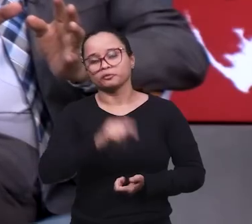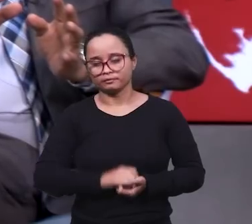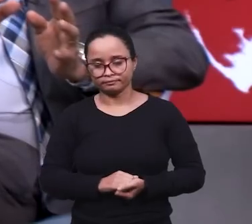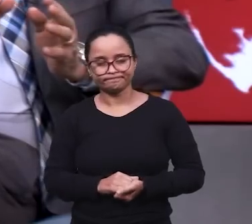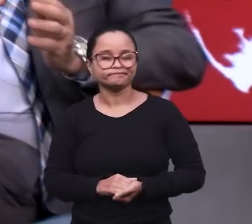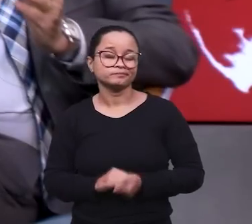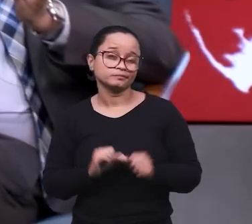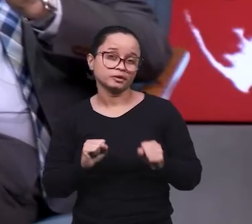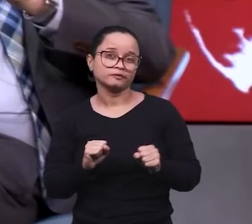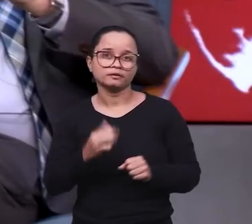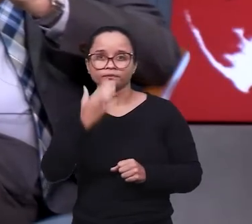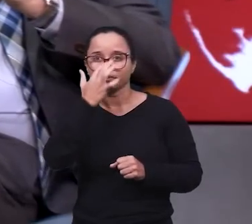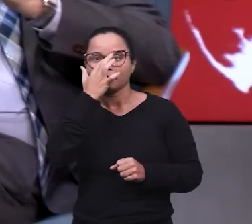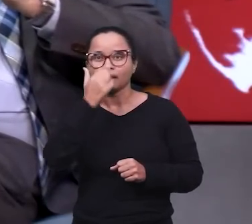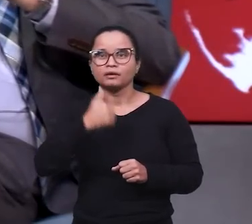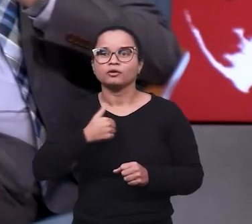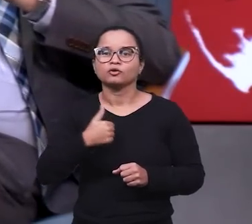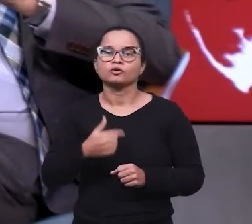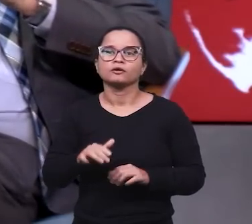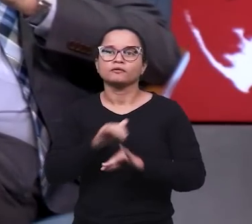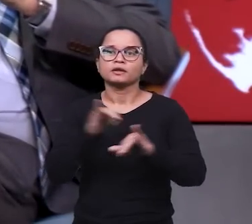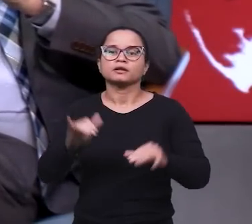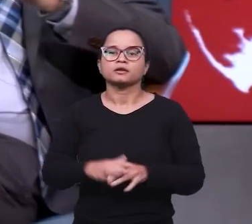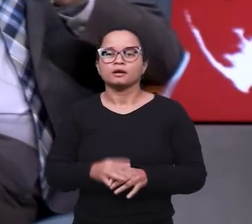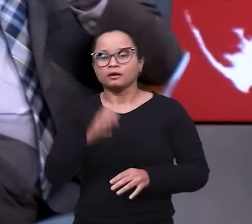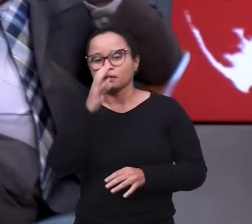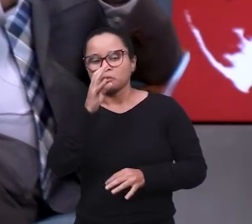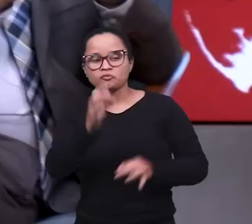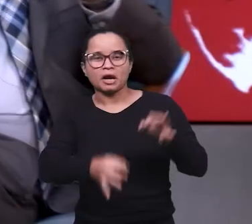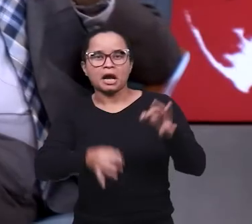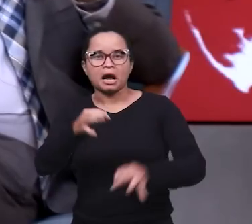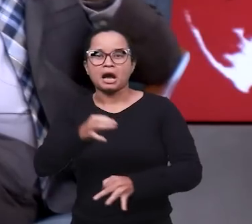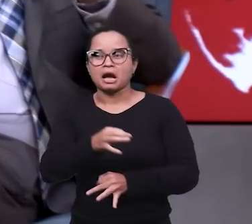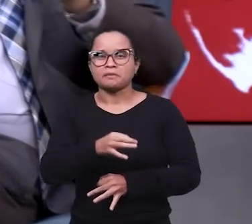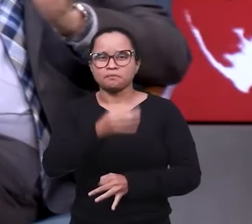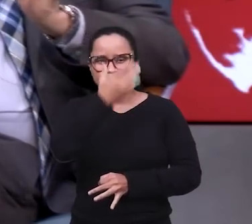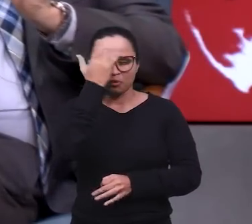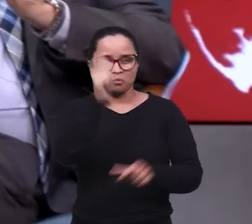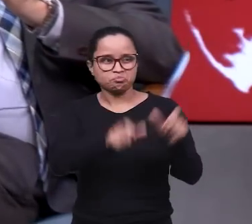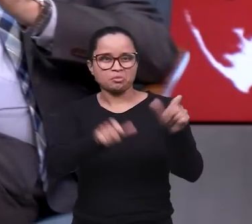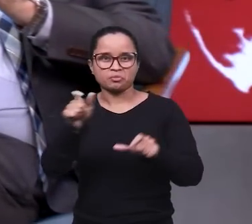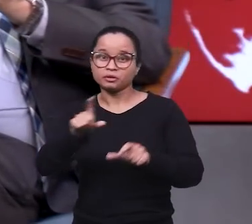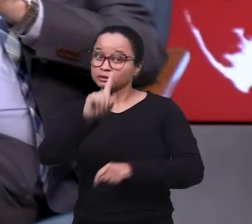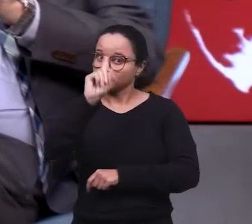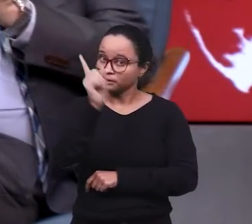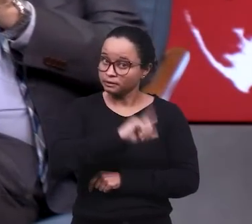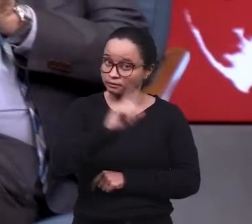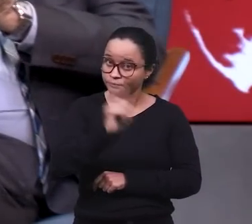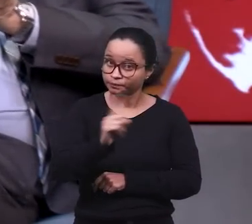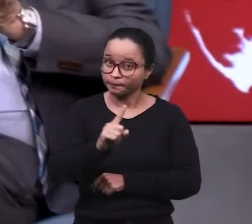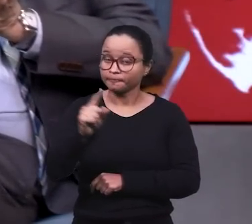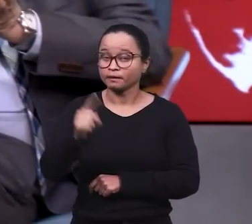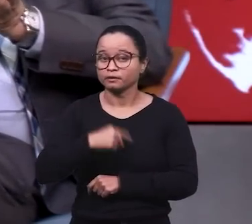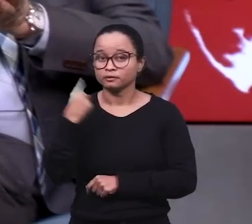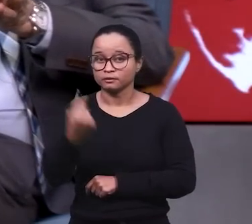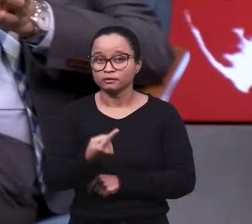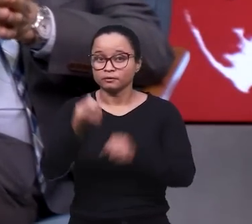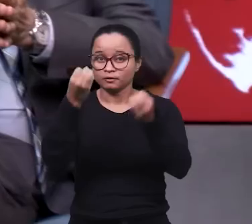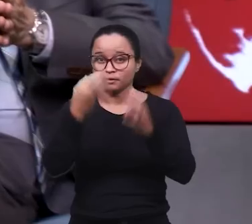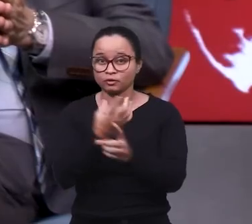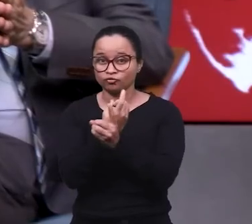outra colocação. Eu não estou aqui querendo julgar A, B, C. Nós estamos falando de uma